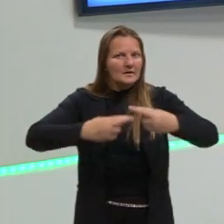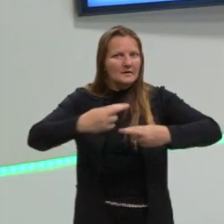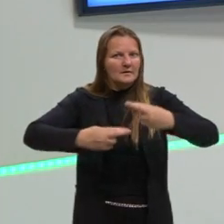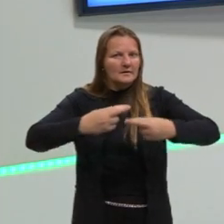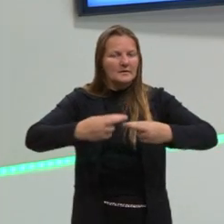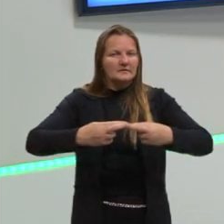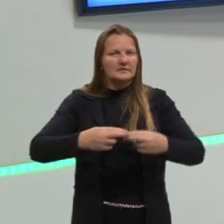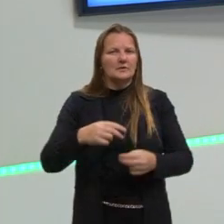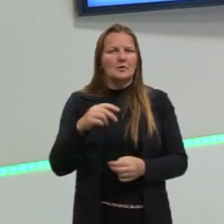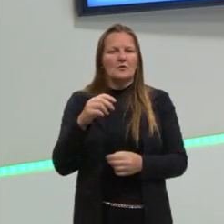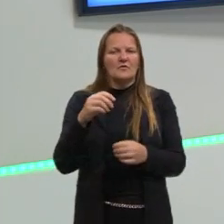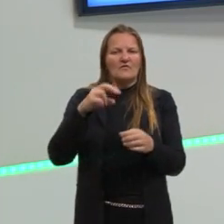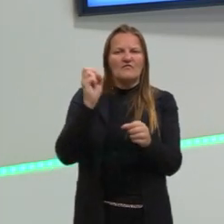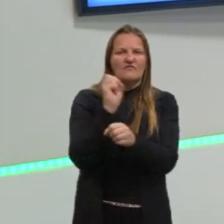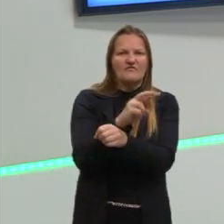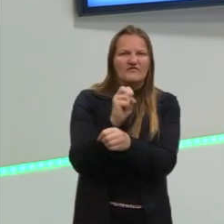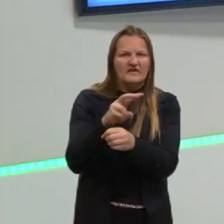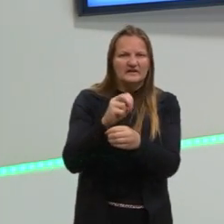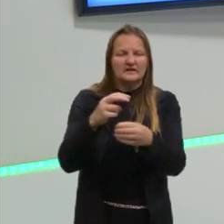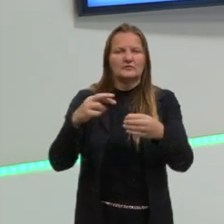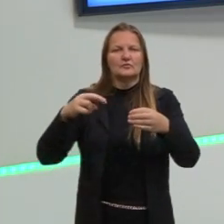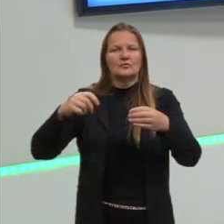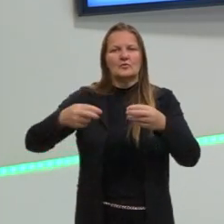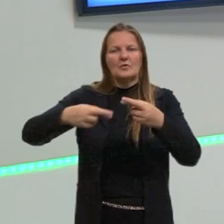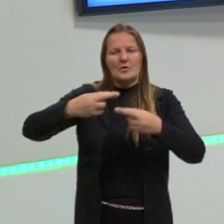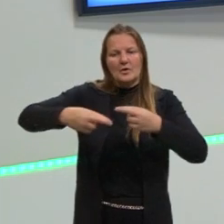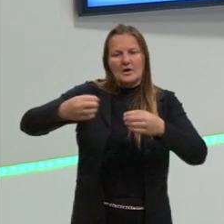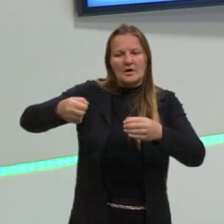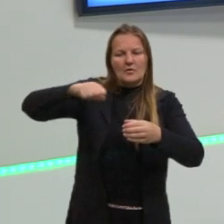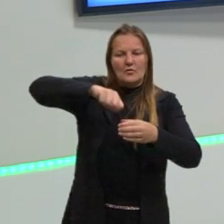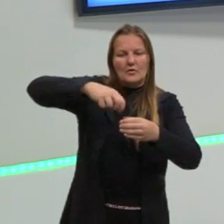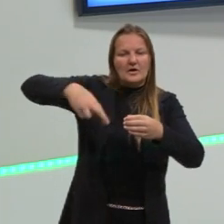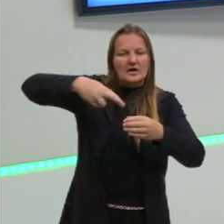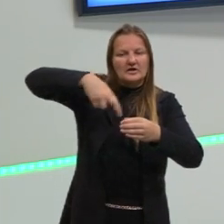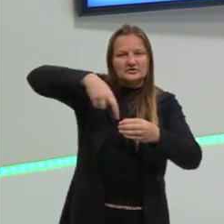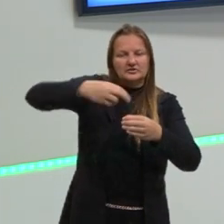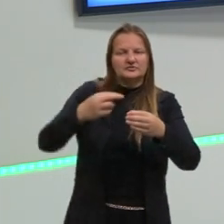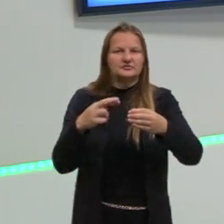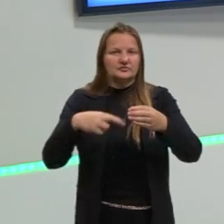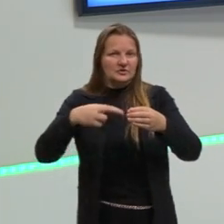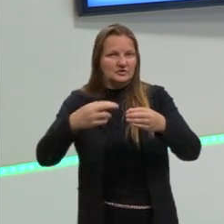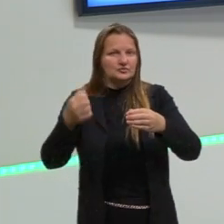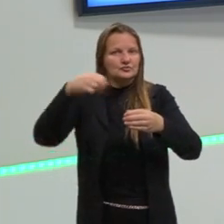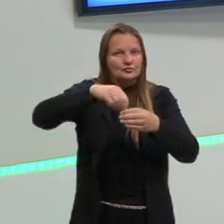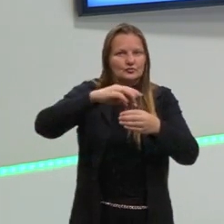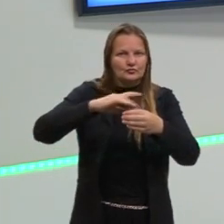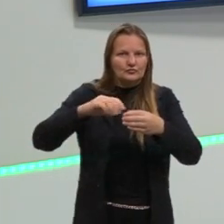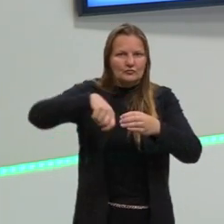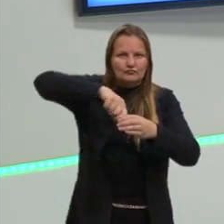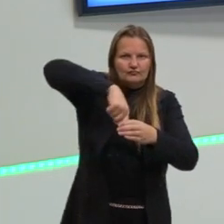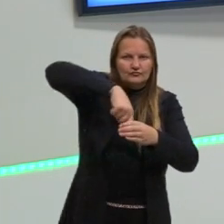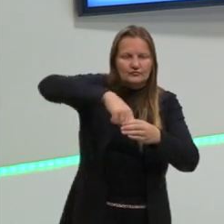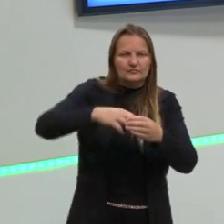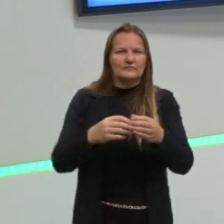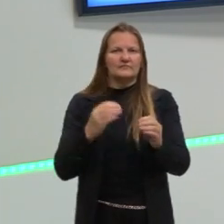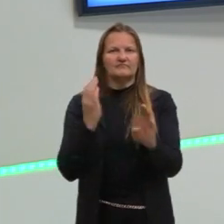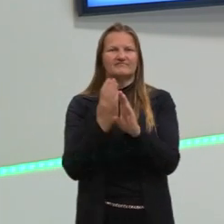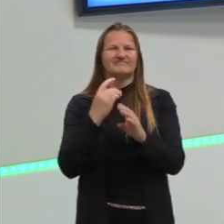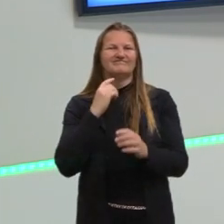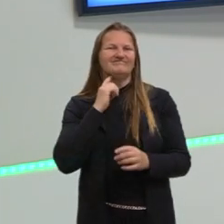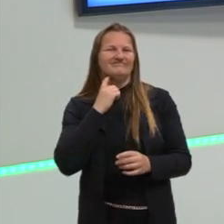que é o pesticida mas o reagente formando determinado produto comprovando ali que eu tenho de fato um contaminante